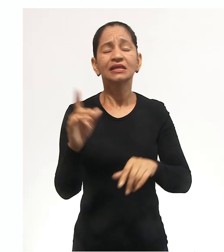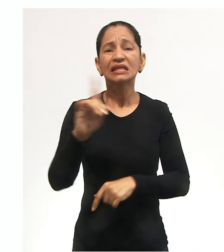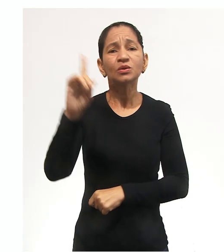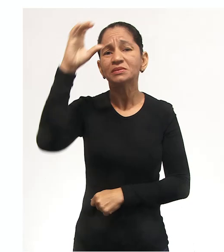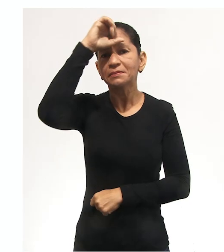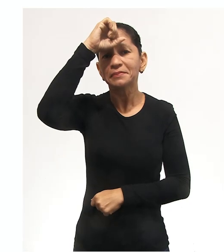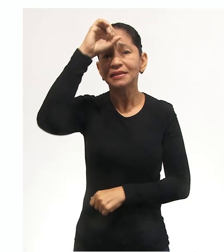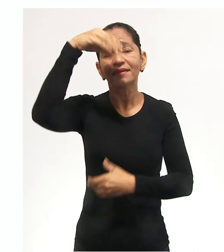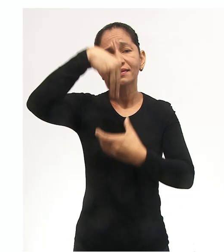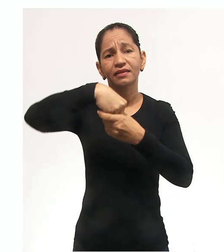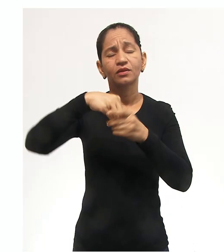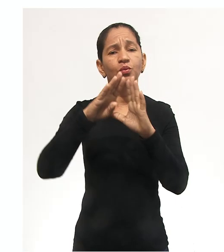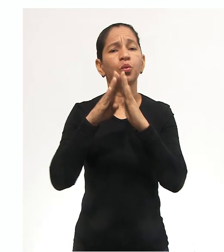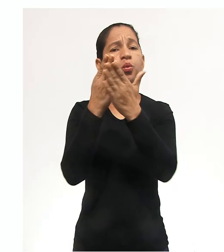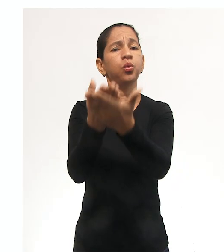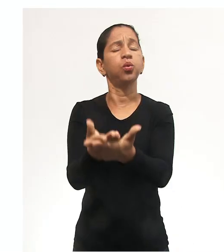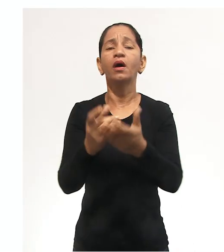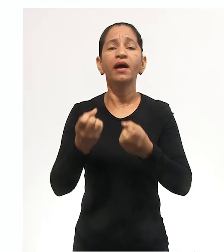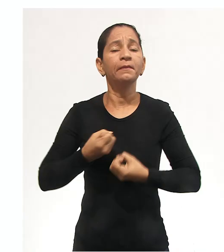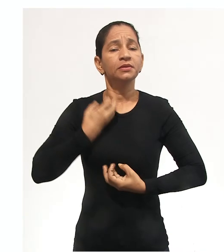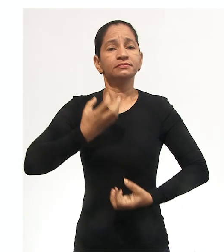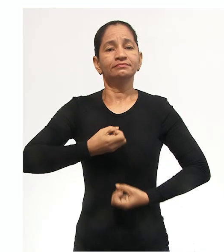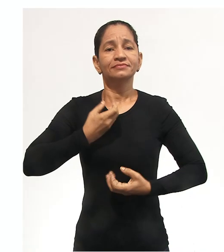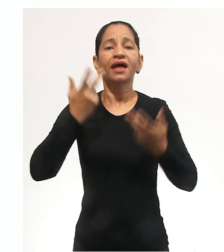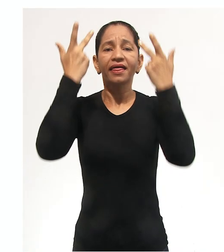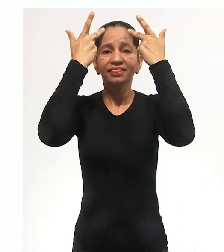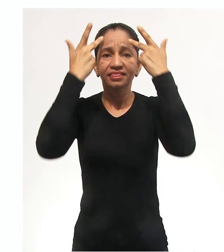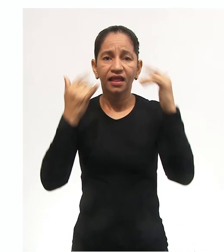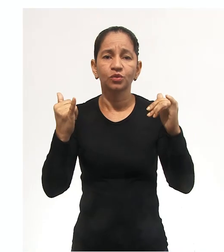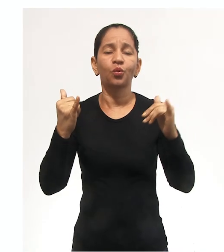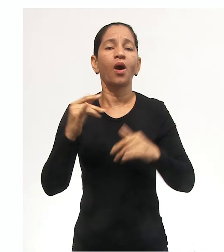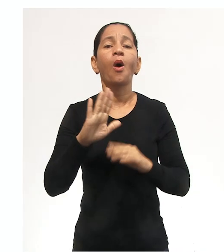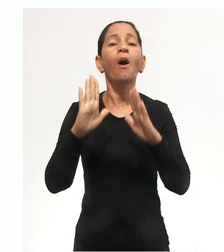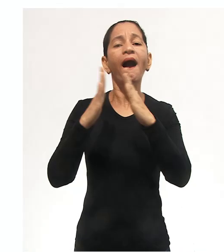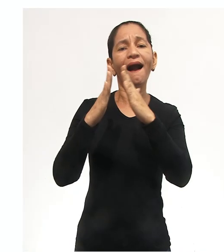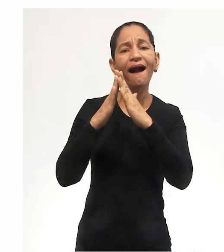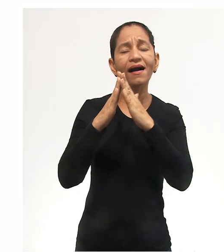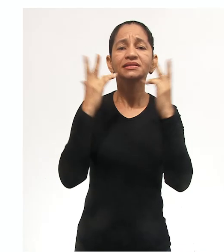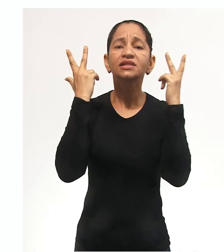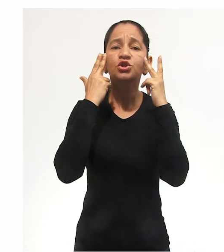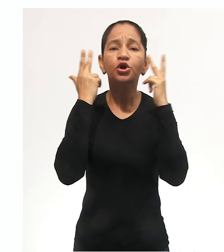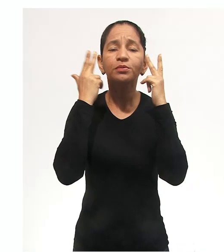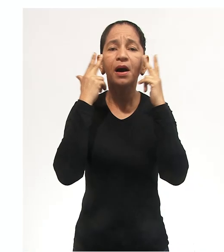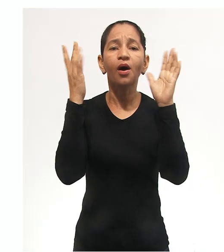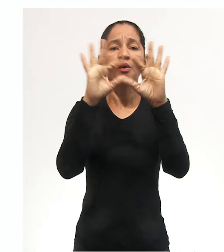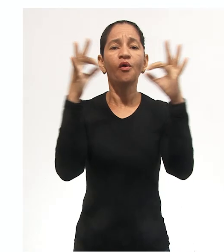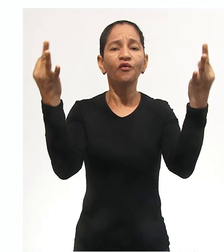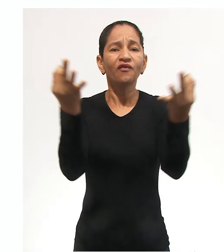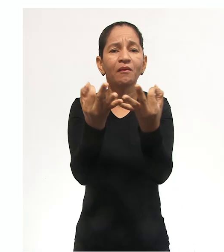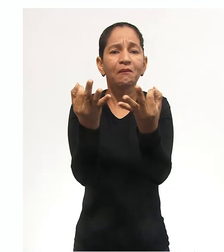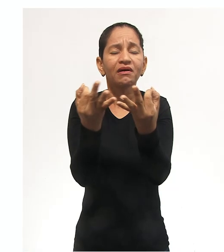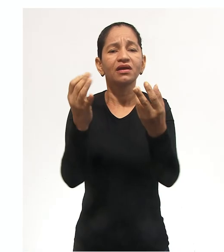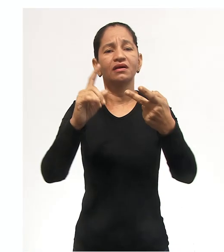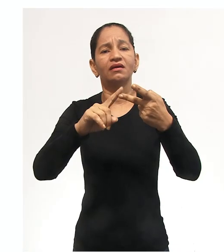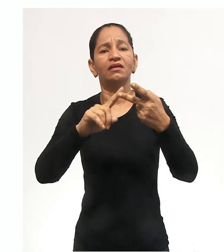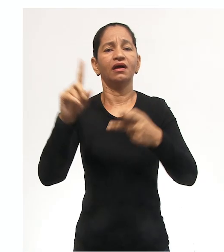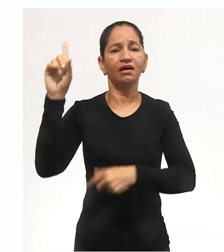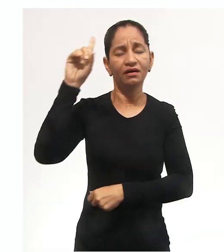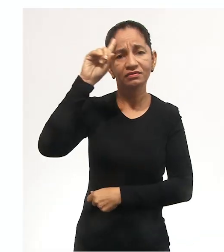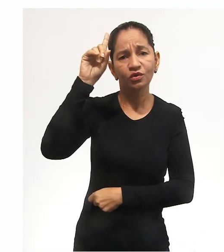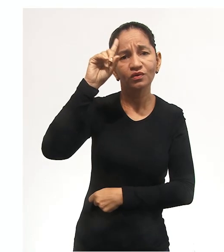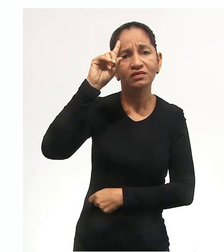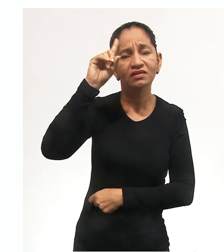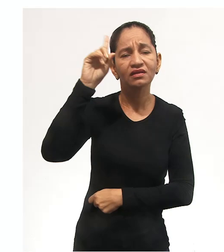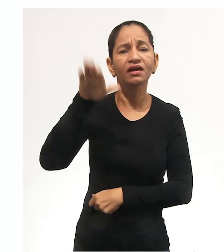precisa aprender na escola, né? Essa aqui ela é espontânea, nós aprendemos em casa, no dia a dia, né?